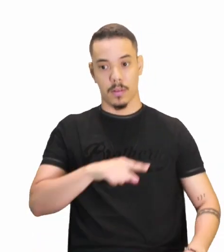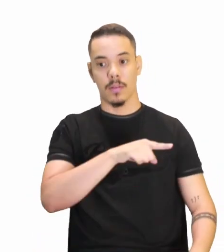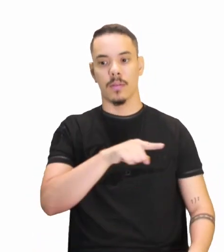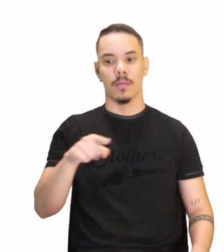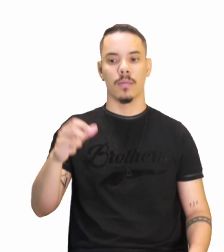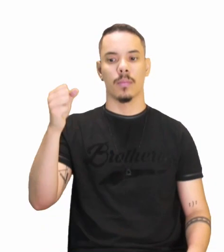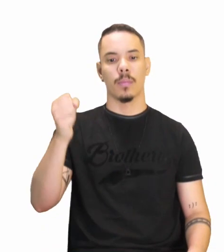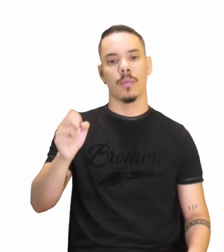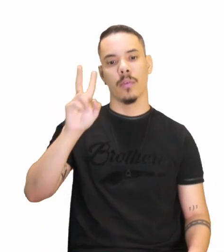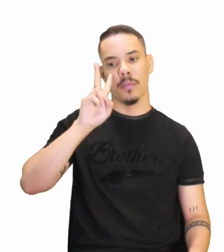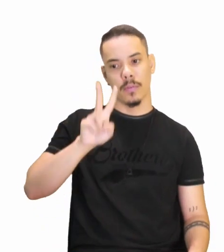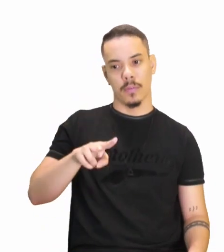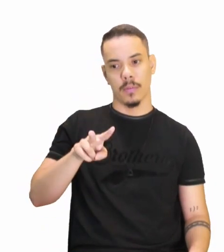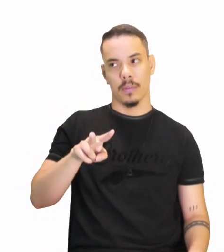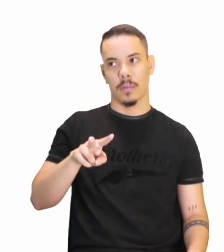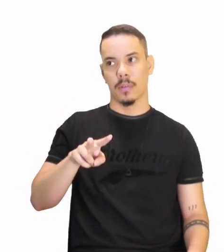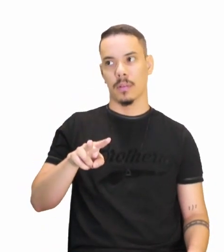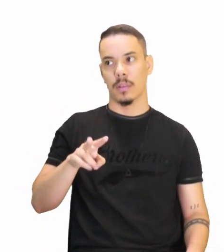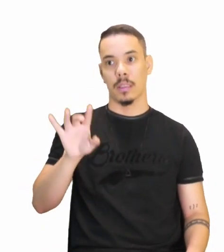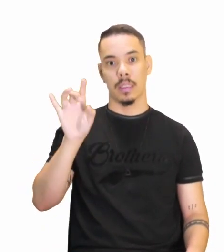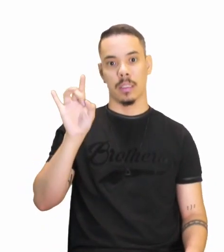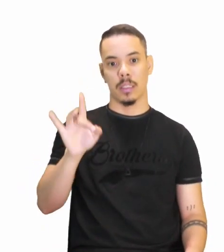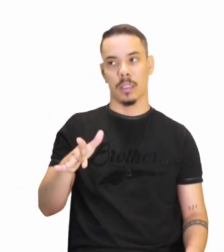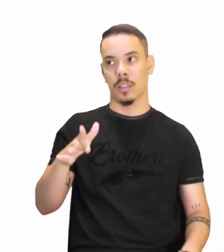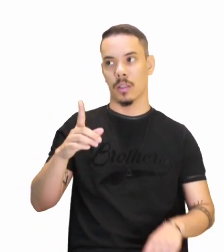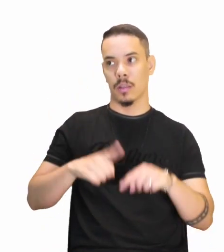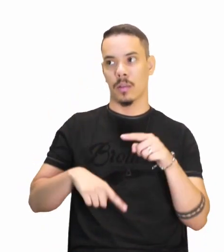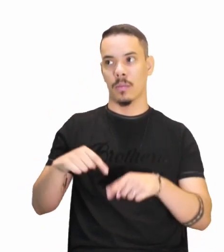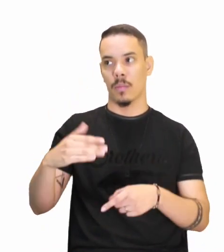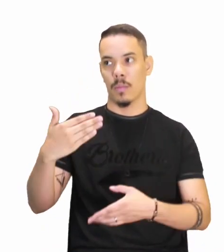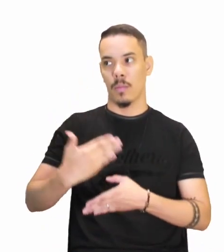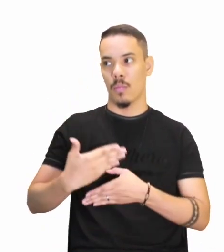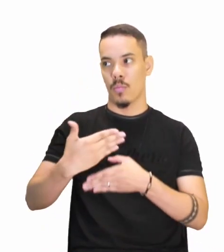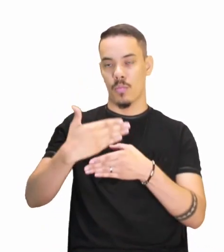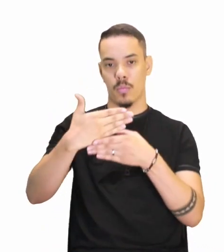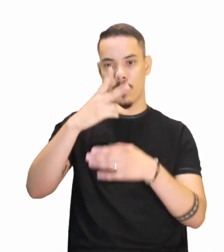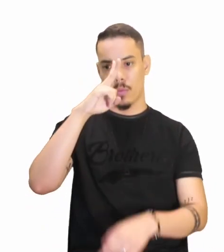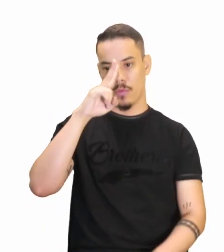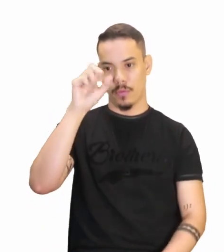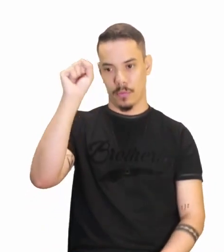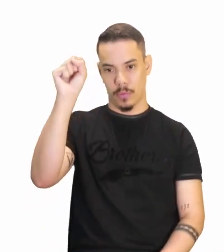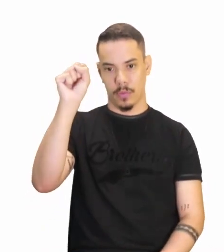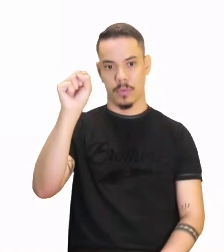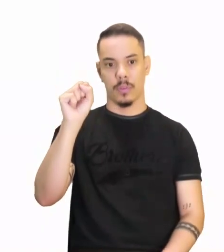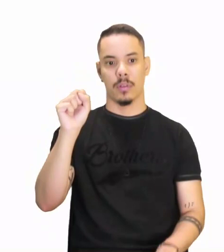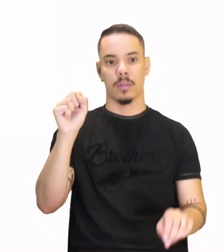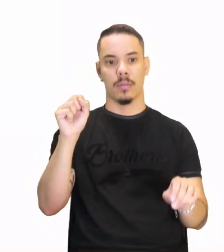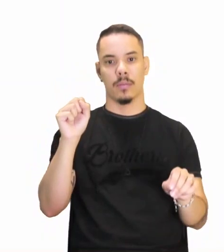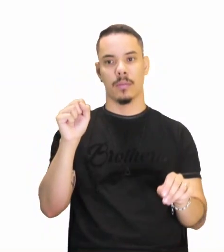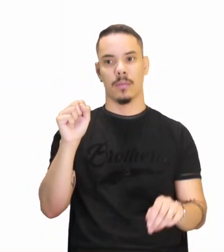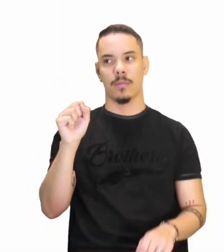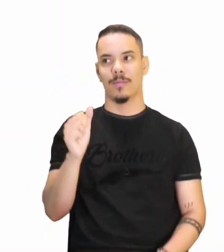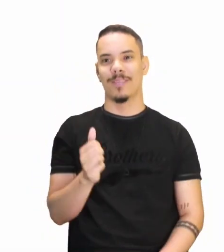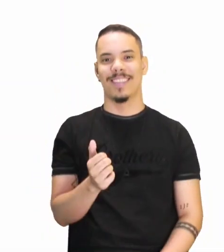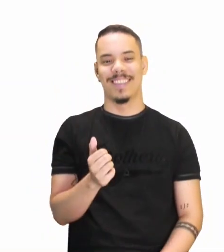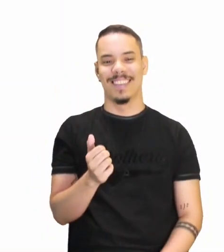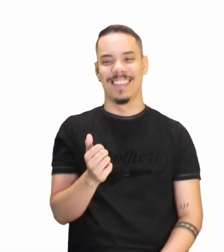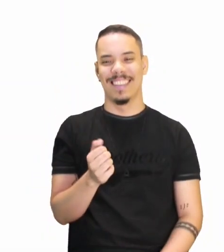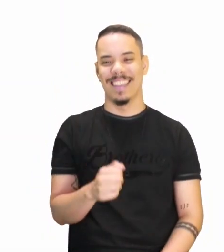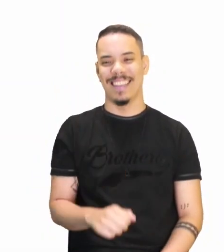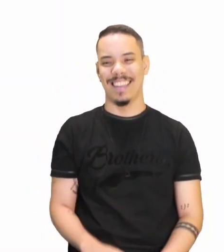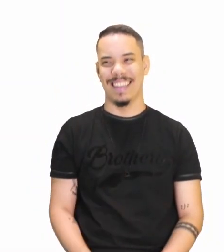puseram olha só deixaram a porta de seus muro fortificado cavalo de oh meu